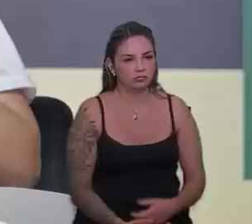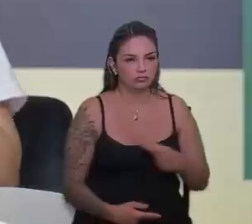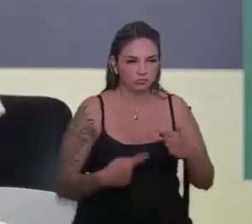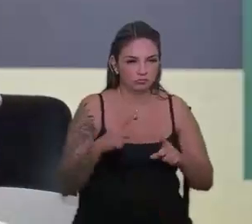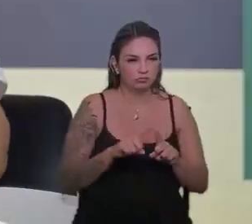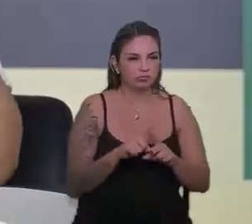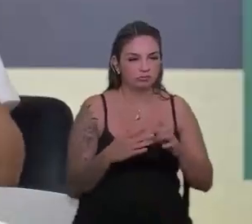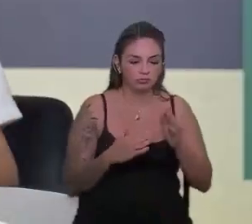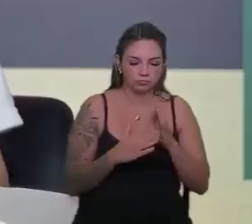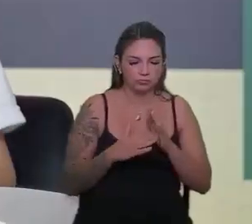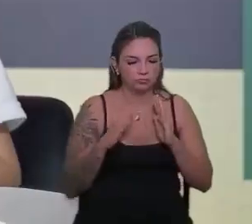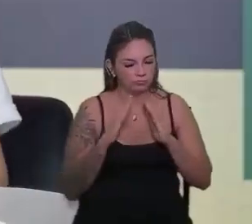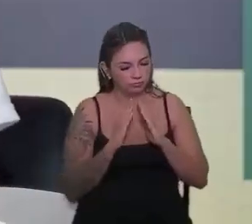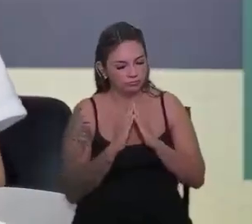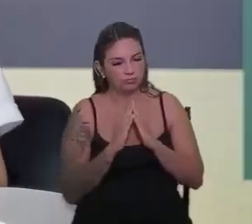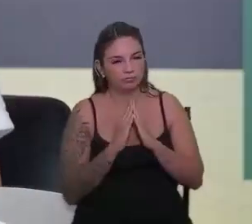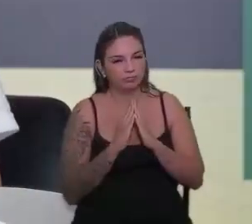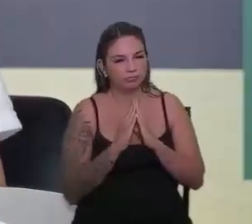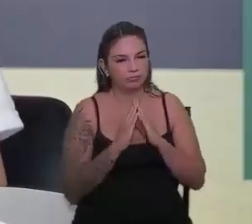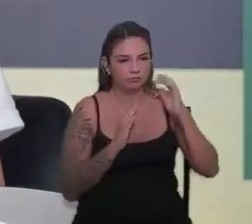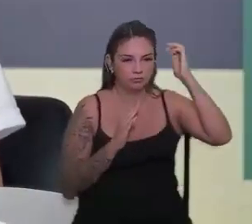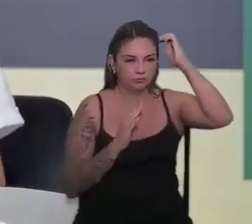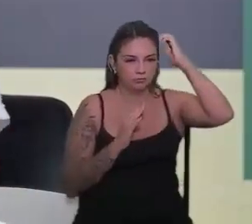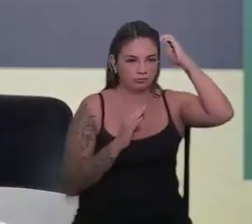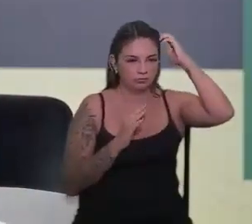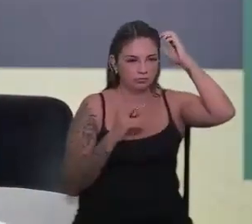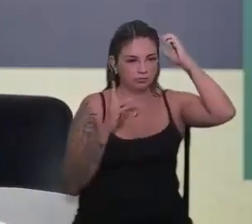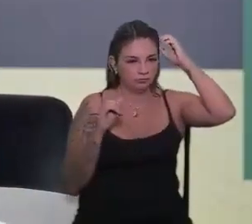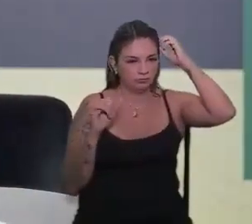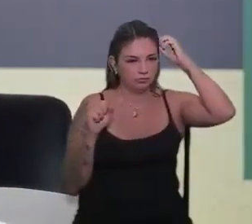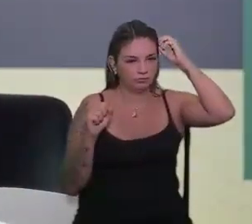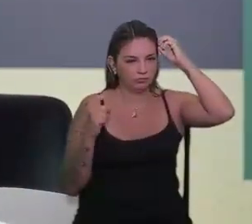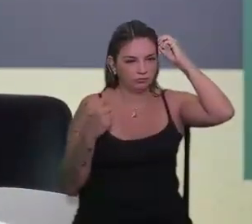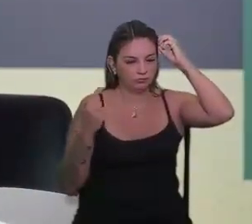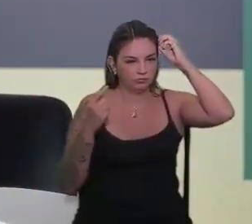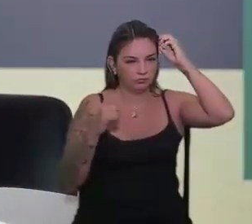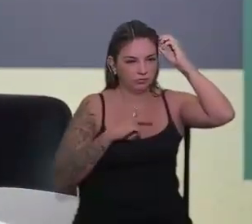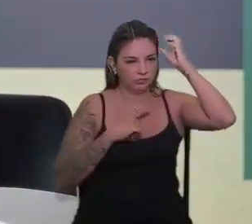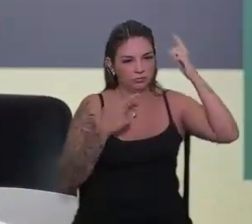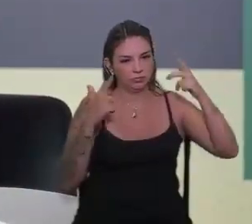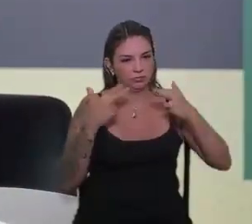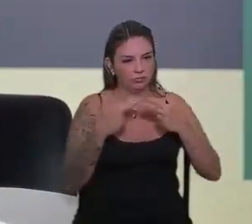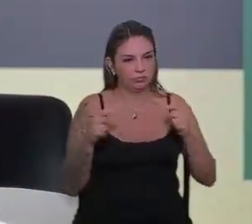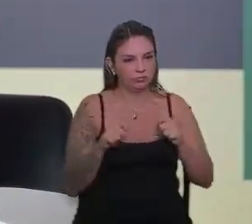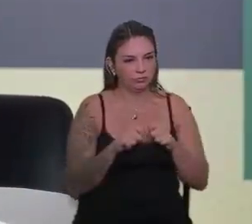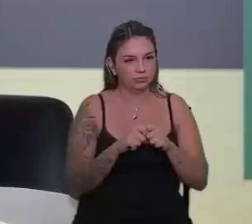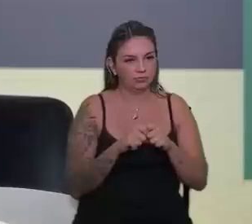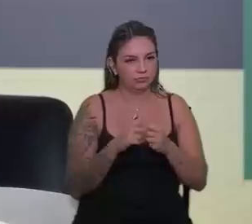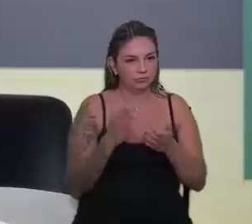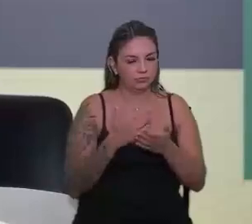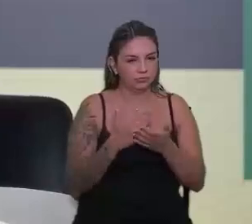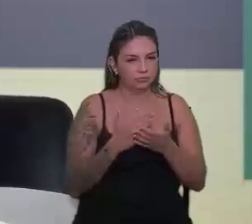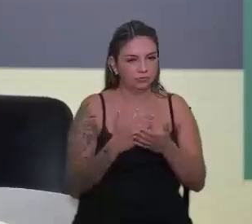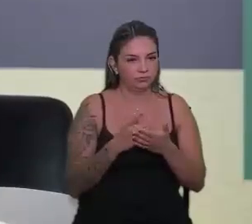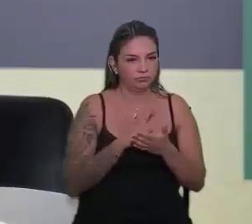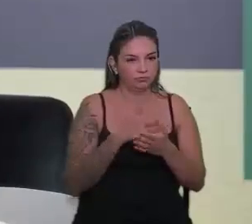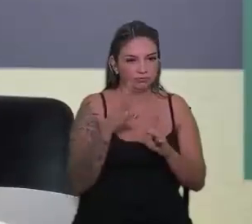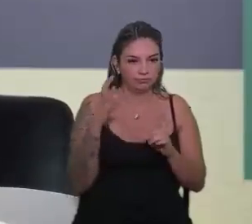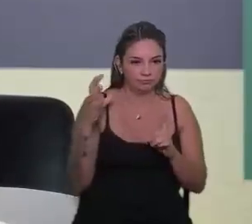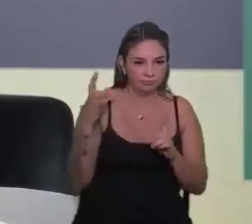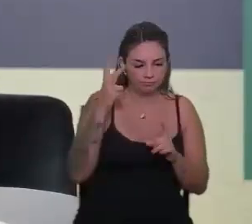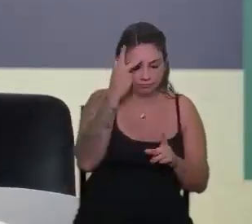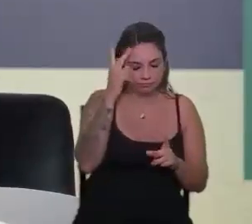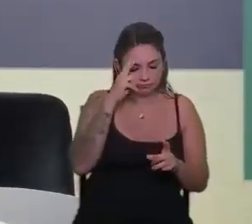no intervalo, em casa, com os pais, porque trata de outras questões que faz com que o livro fique atrativo, com que